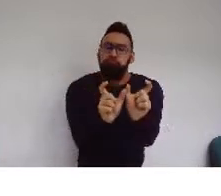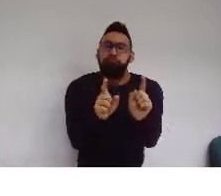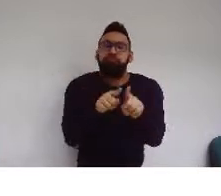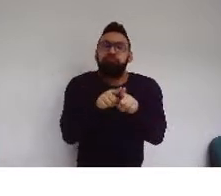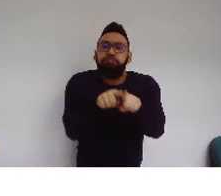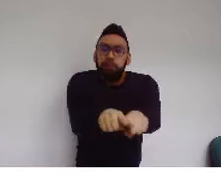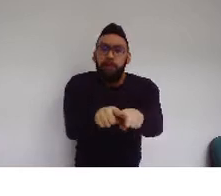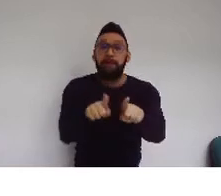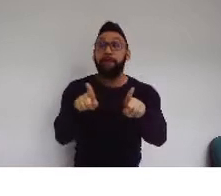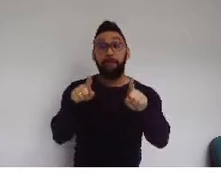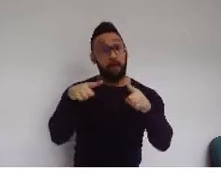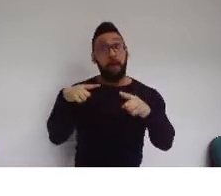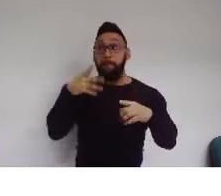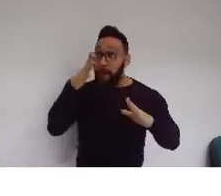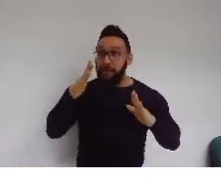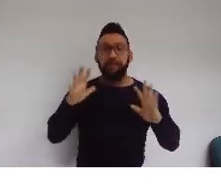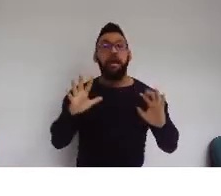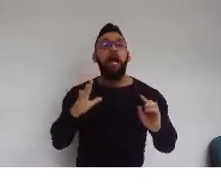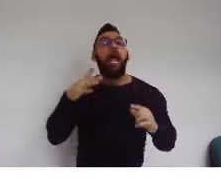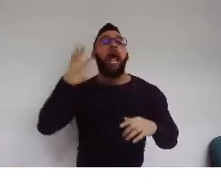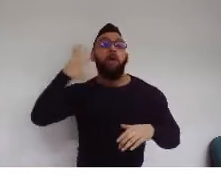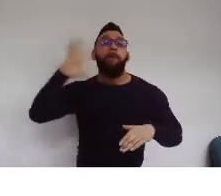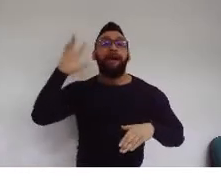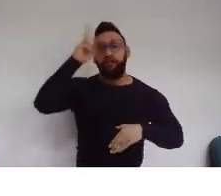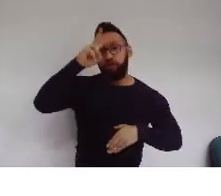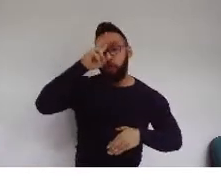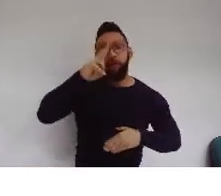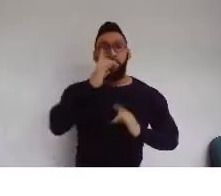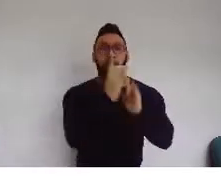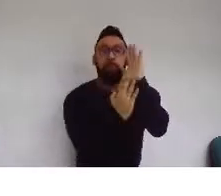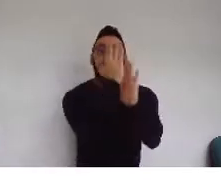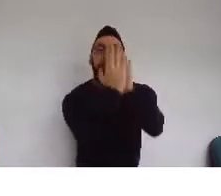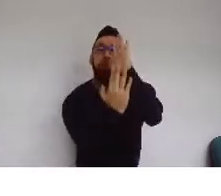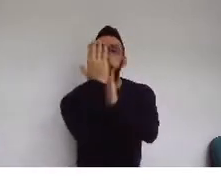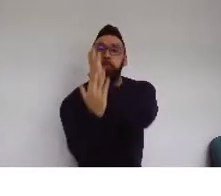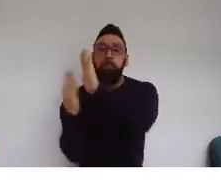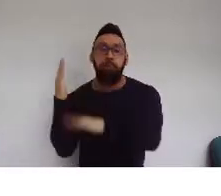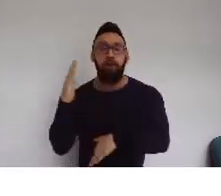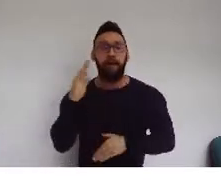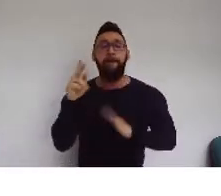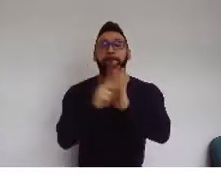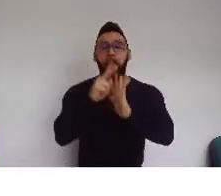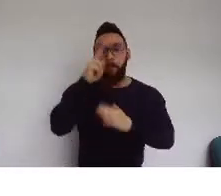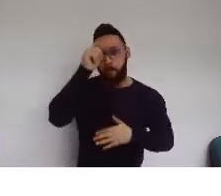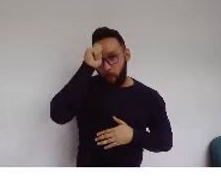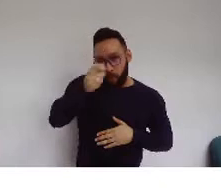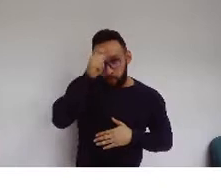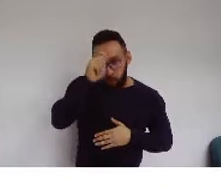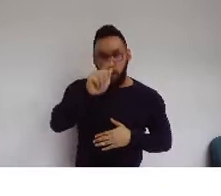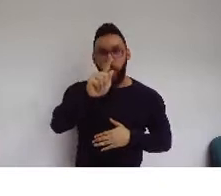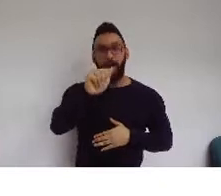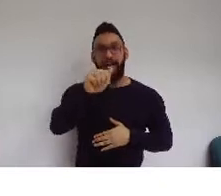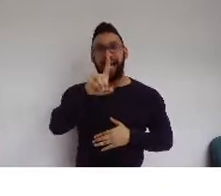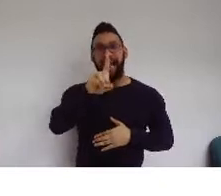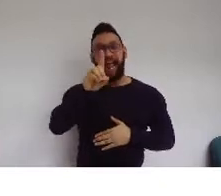desenvolvimento urbano e os discursos de controle, como diz esse autor Gandhi, né?